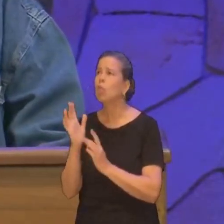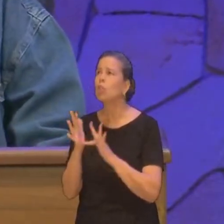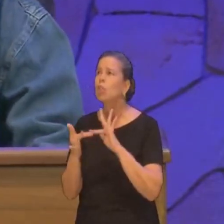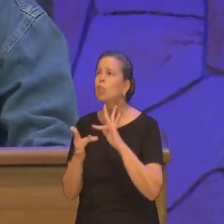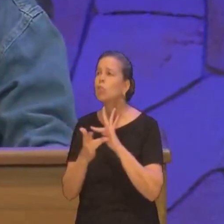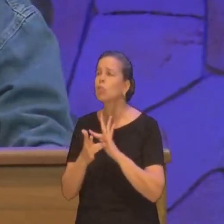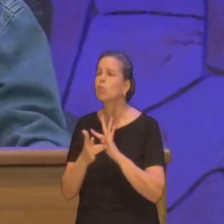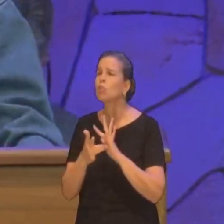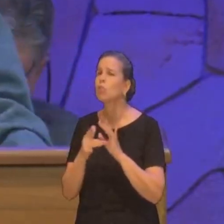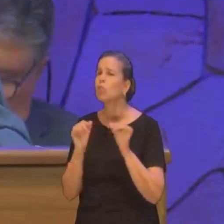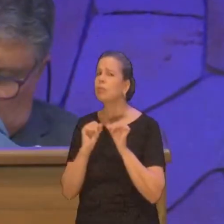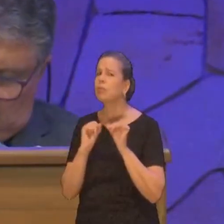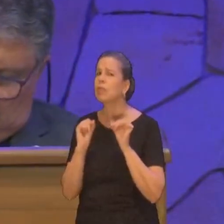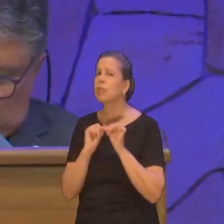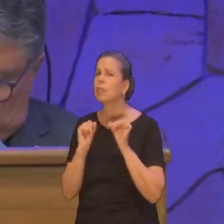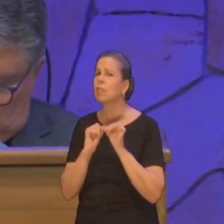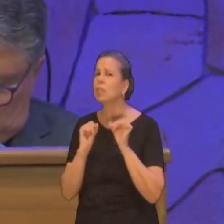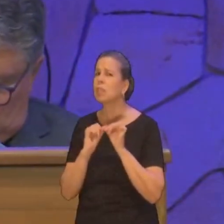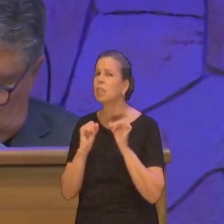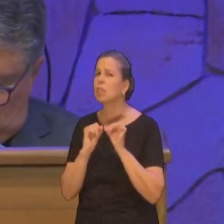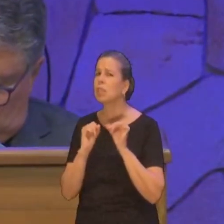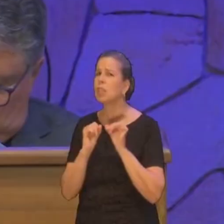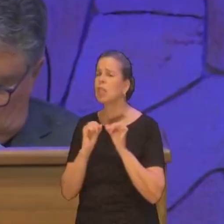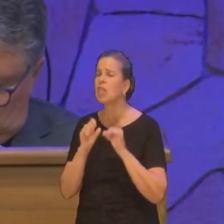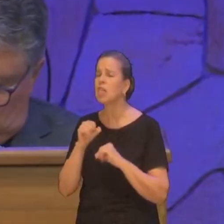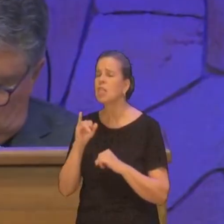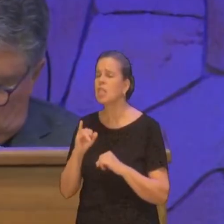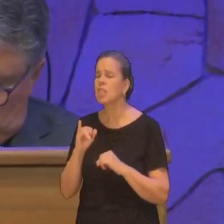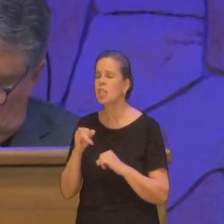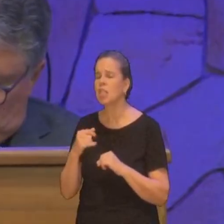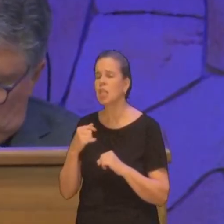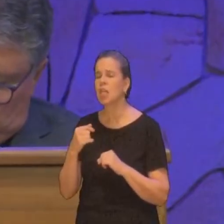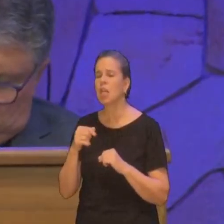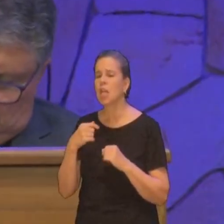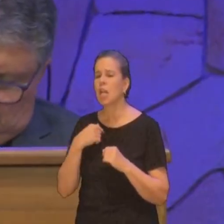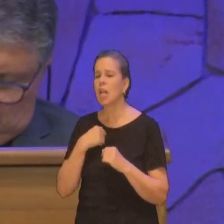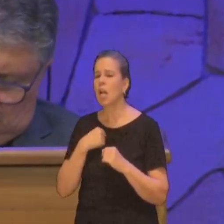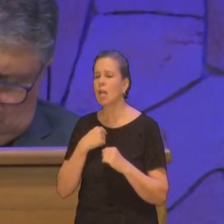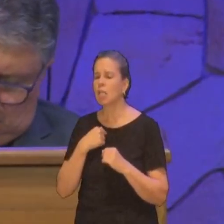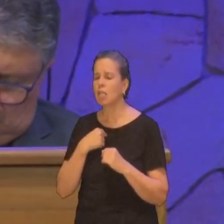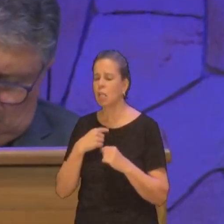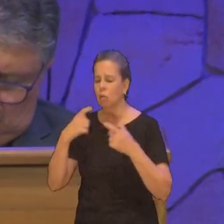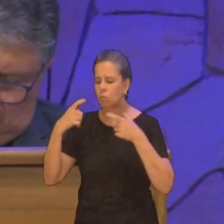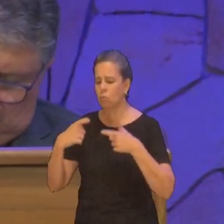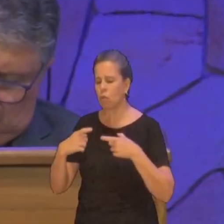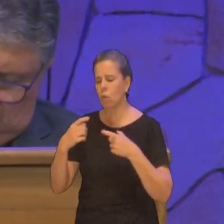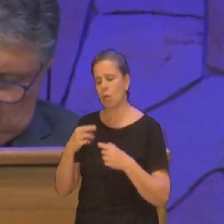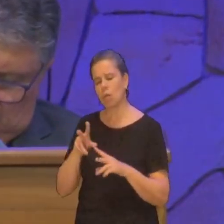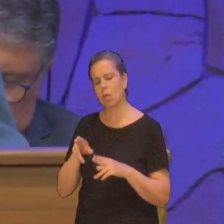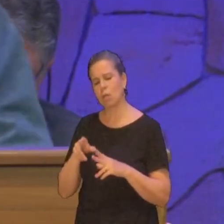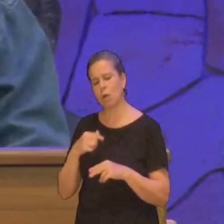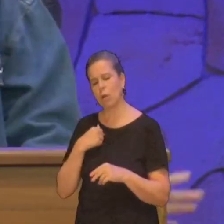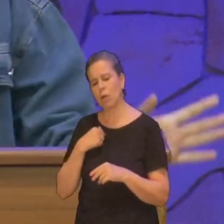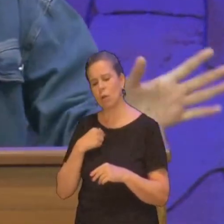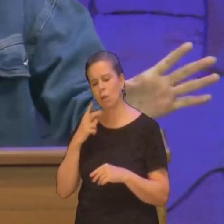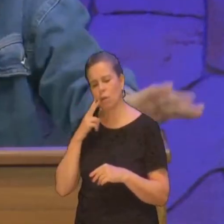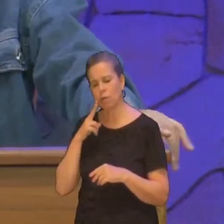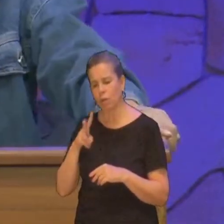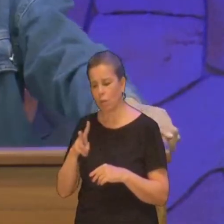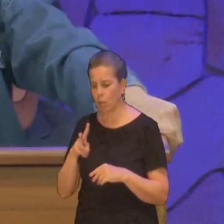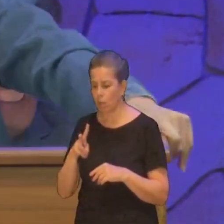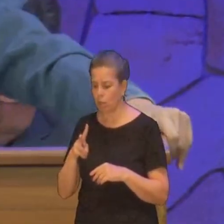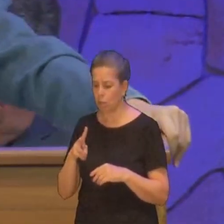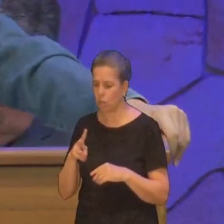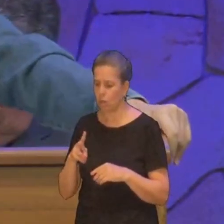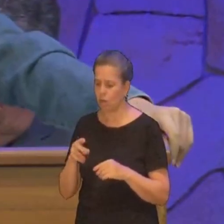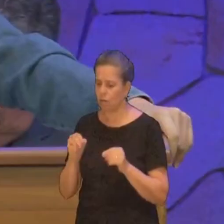O que Jesus faria no meu lugar? Ele amaria essa pessoa? Ele faria igual o bom samaritano ou ele faria